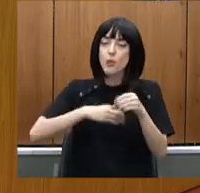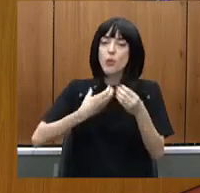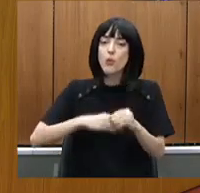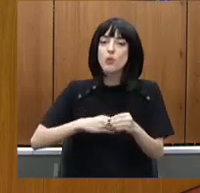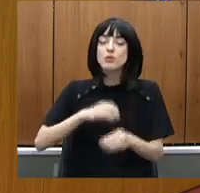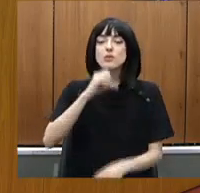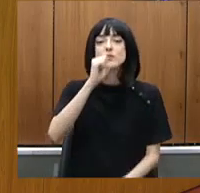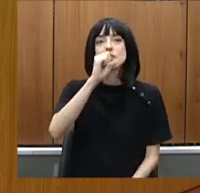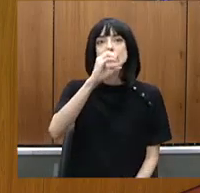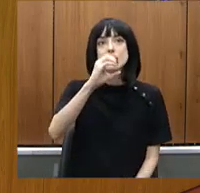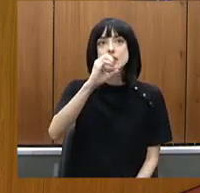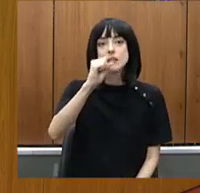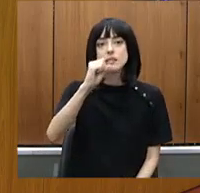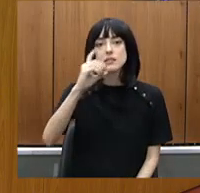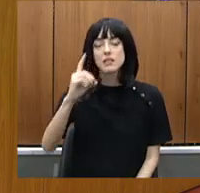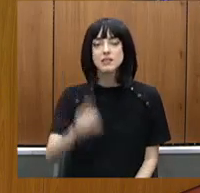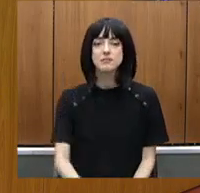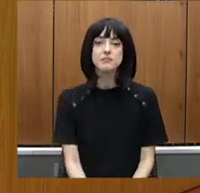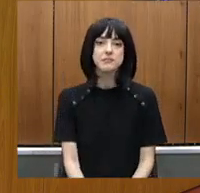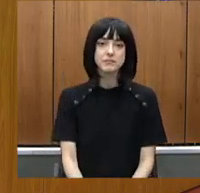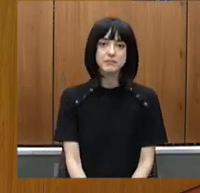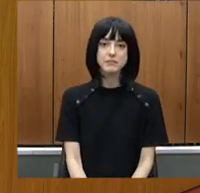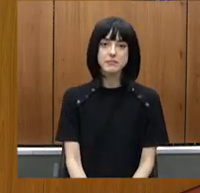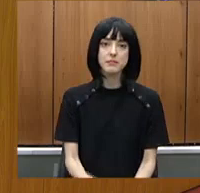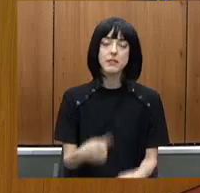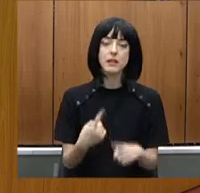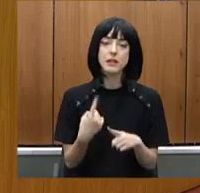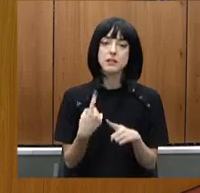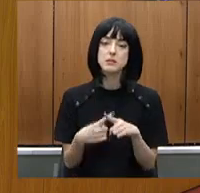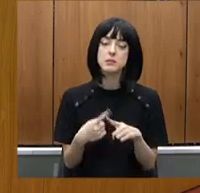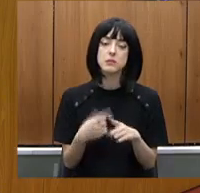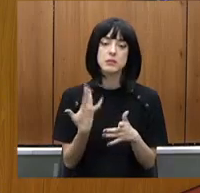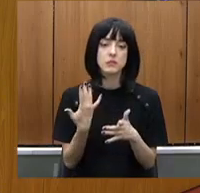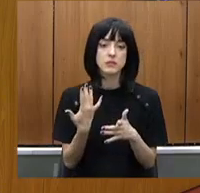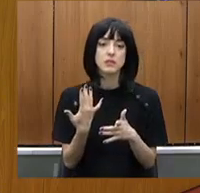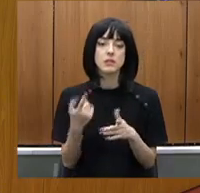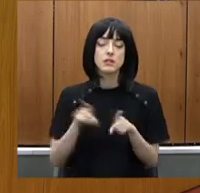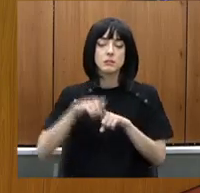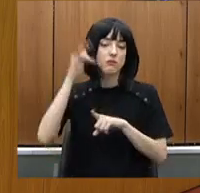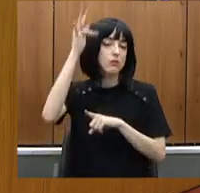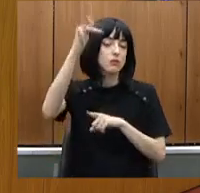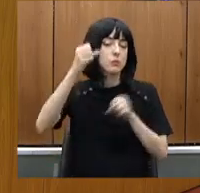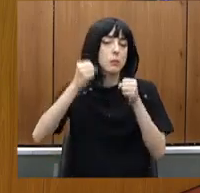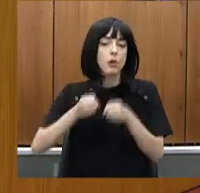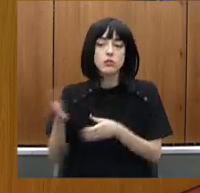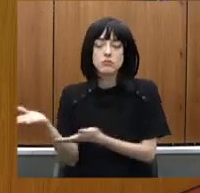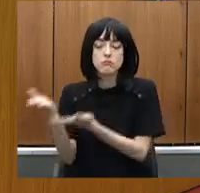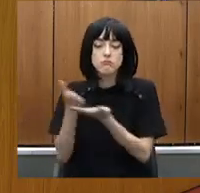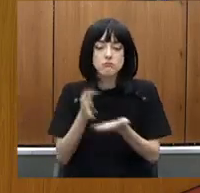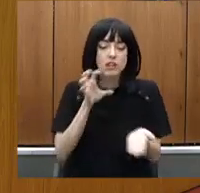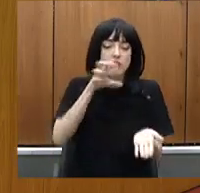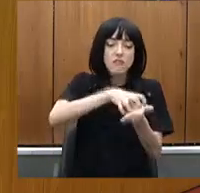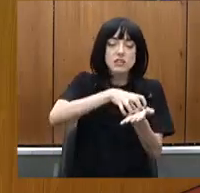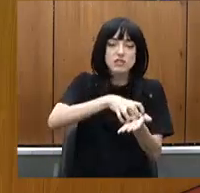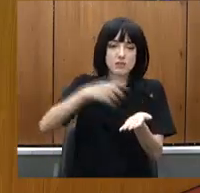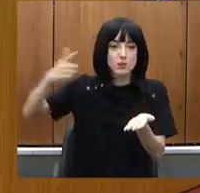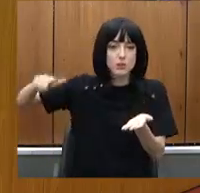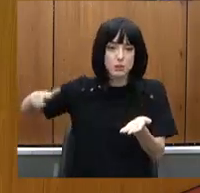precisa hoje são de novos soldados para efetivo quiser responder alguma coisa a respeito